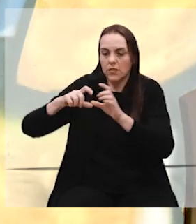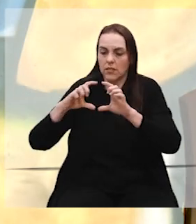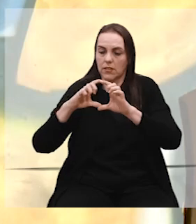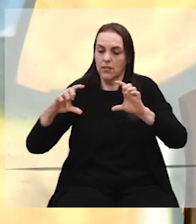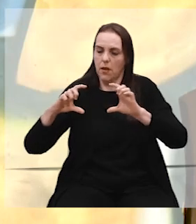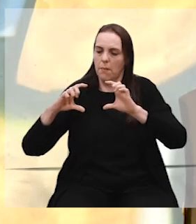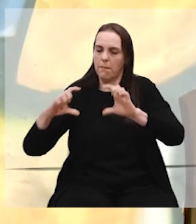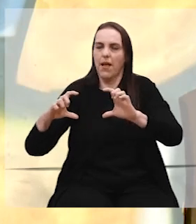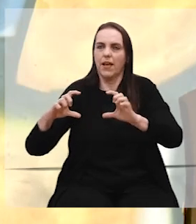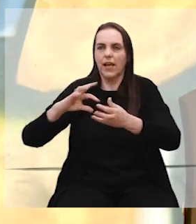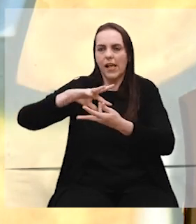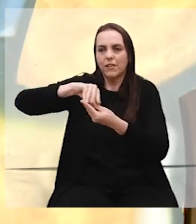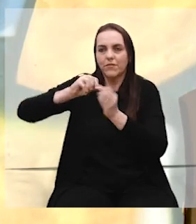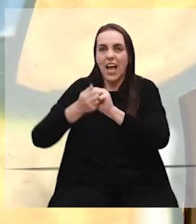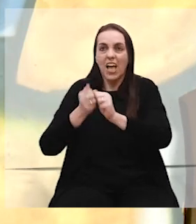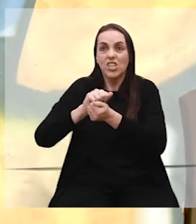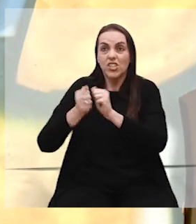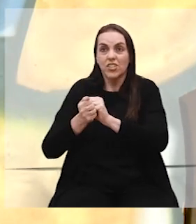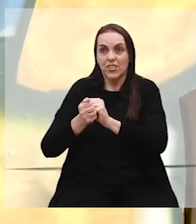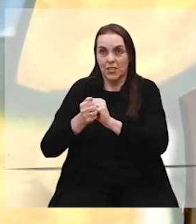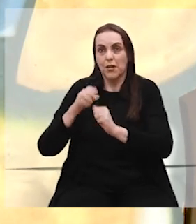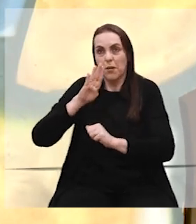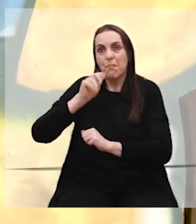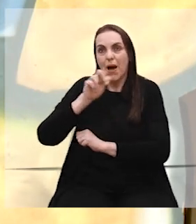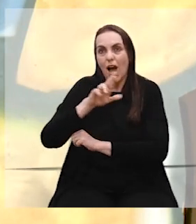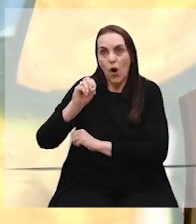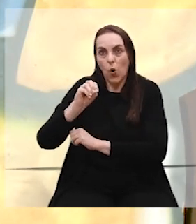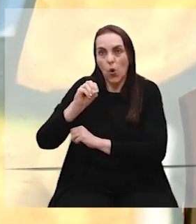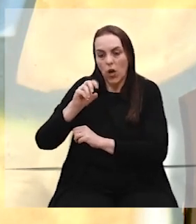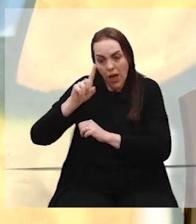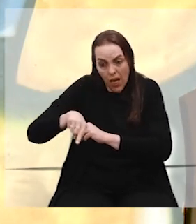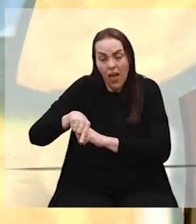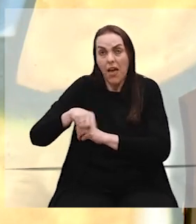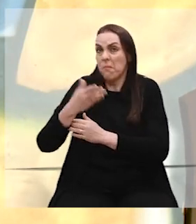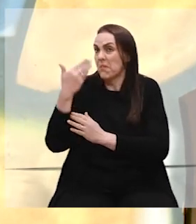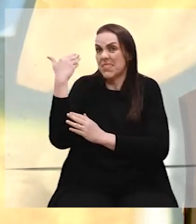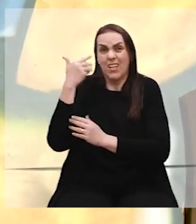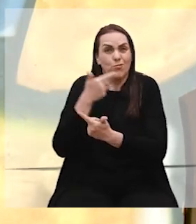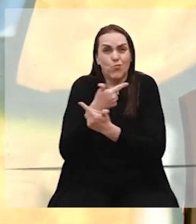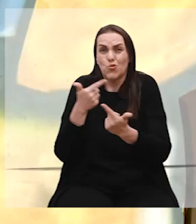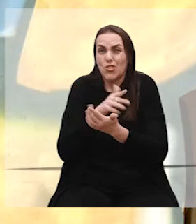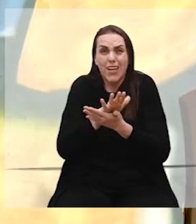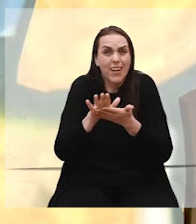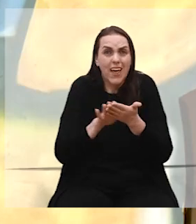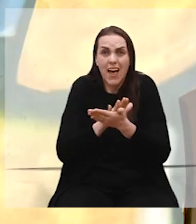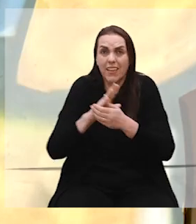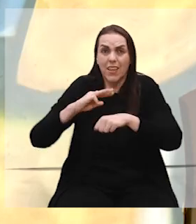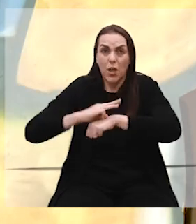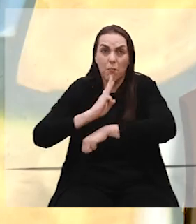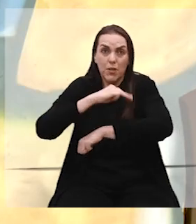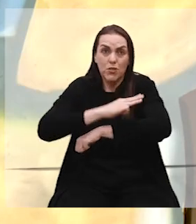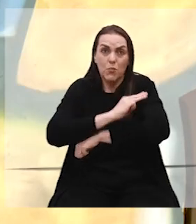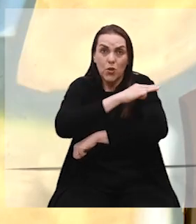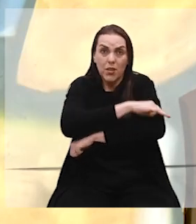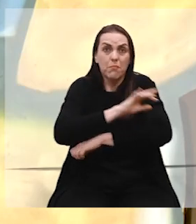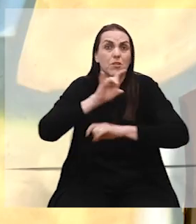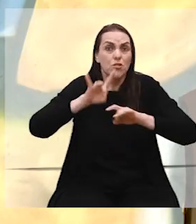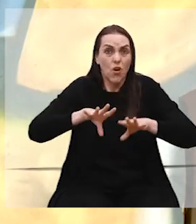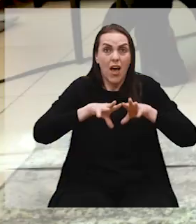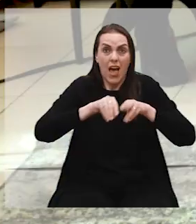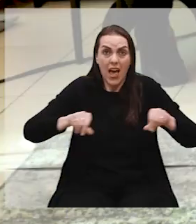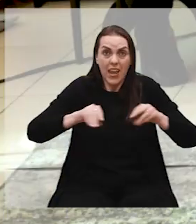placa cuneiforme, uma placa de argila, de barro, numa terra que não tinha nada. A Mesopotâmia tinha